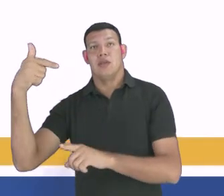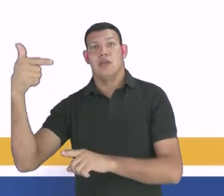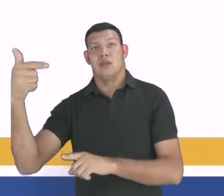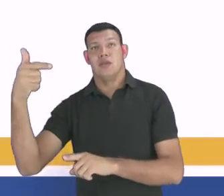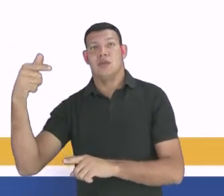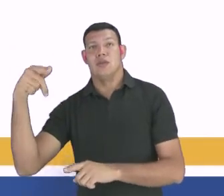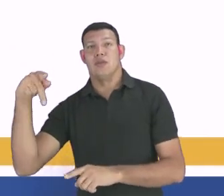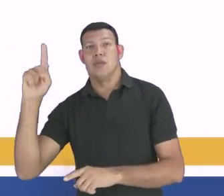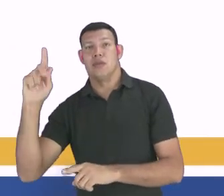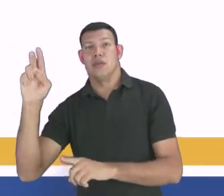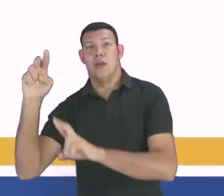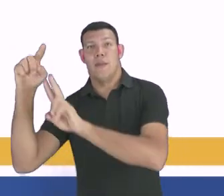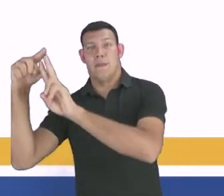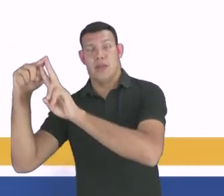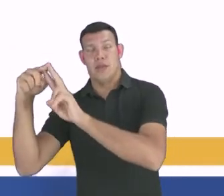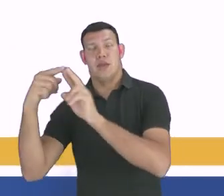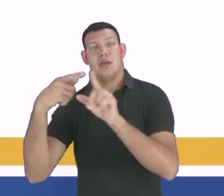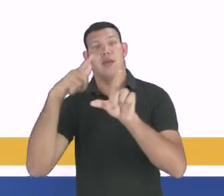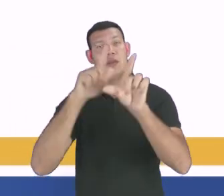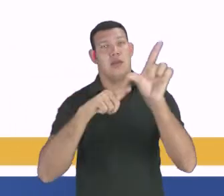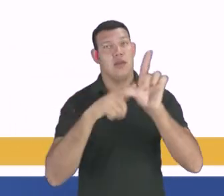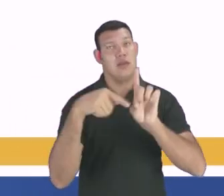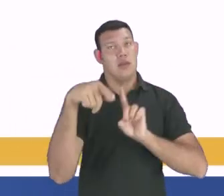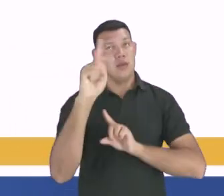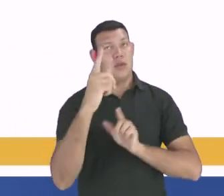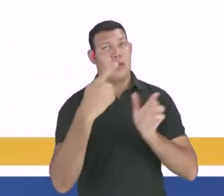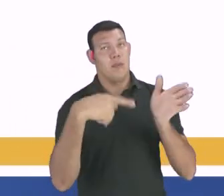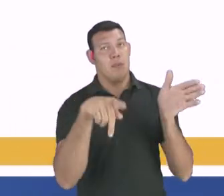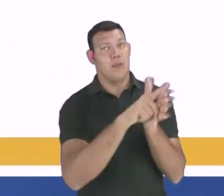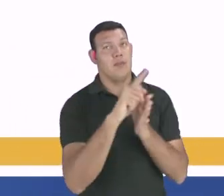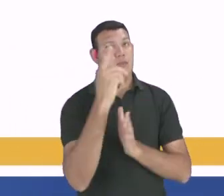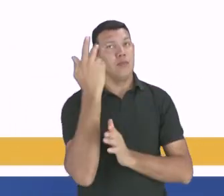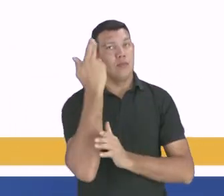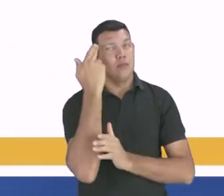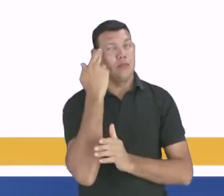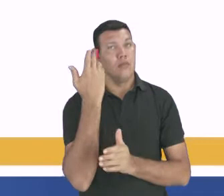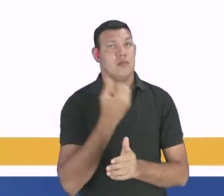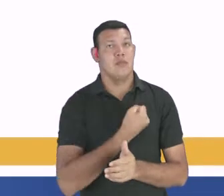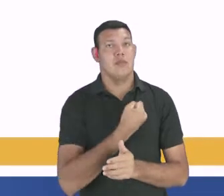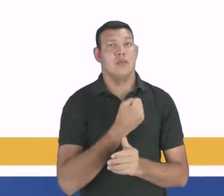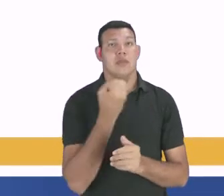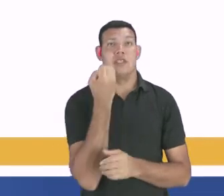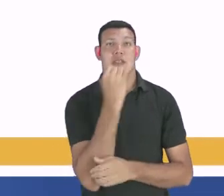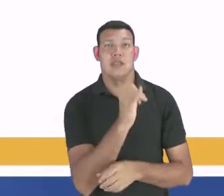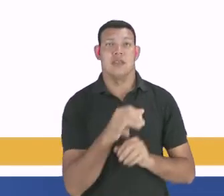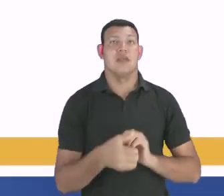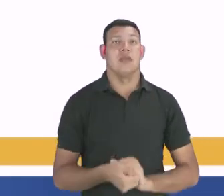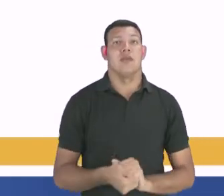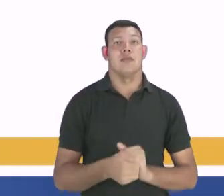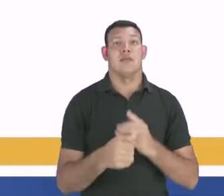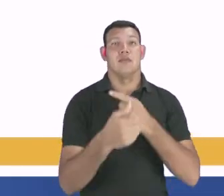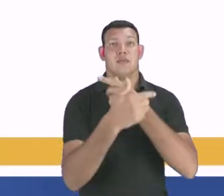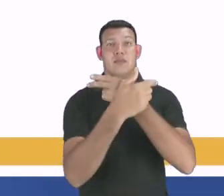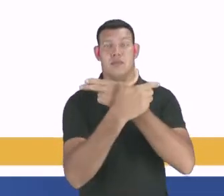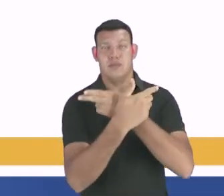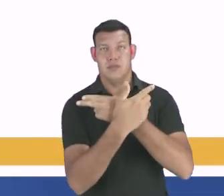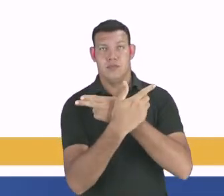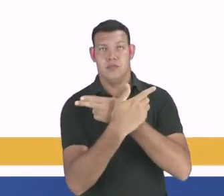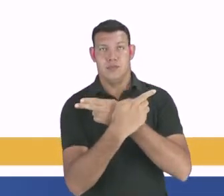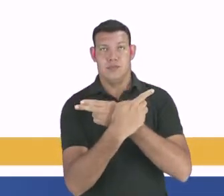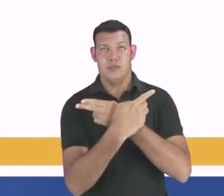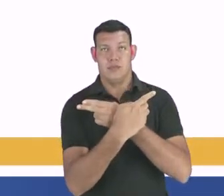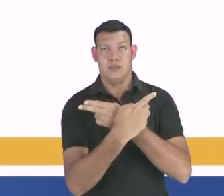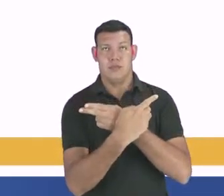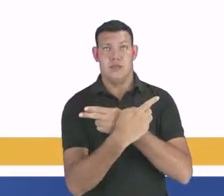bem? Por outro lado, se a inequação fosse seno de x menor ou igual que o seno de π sobre